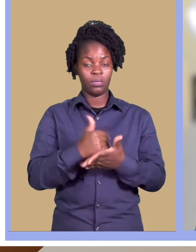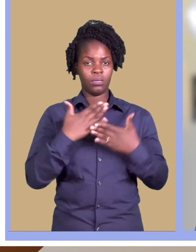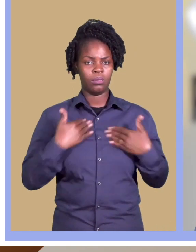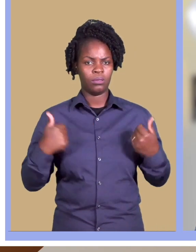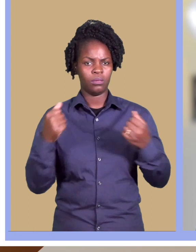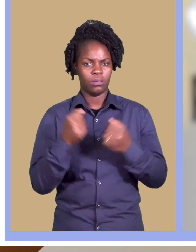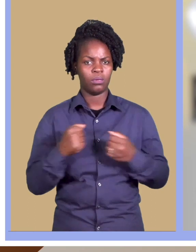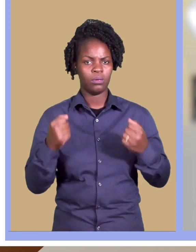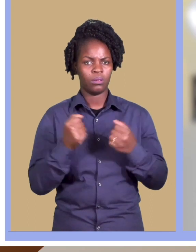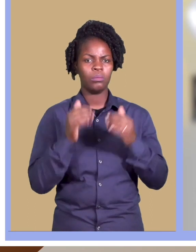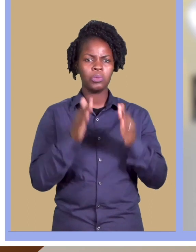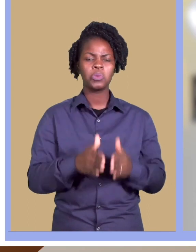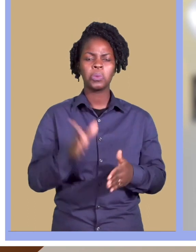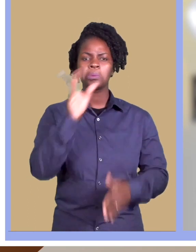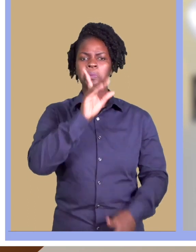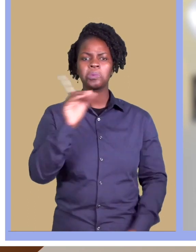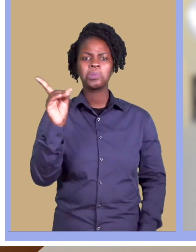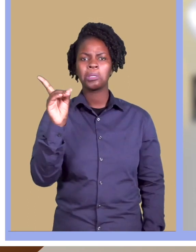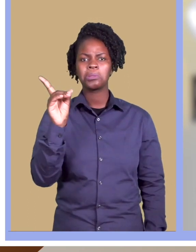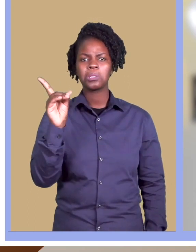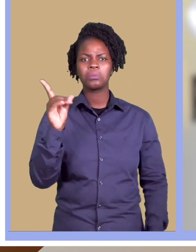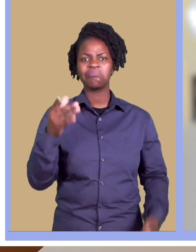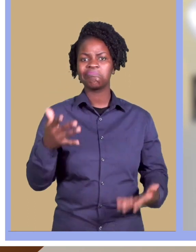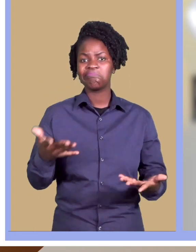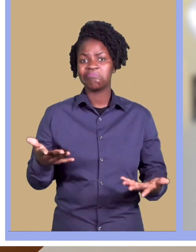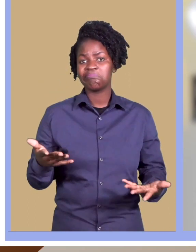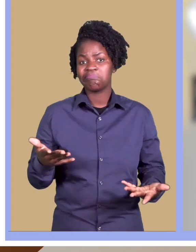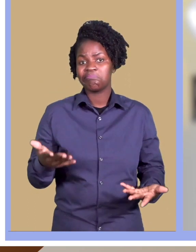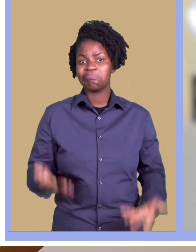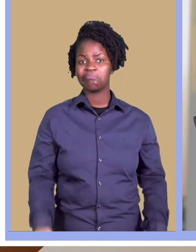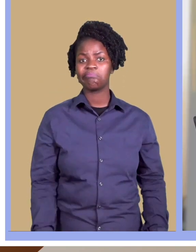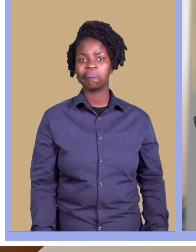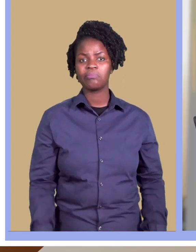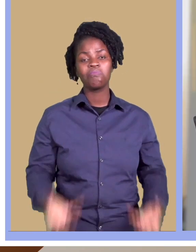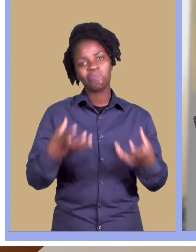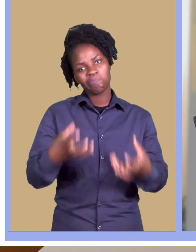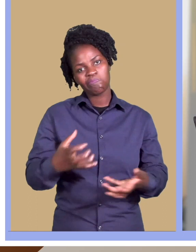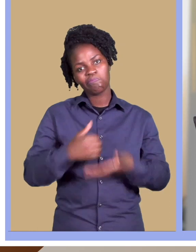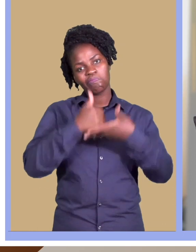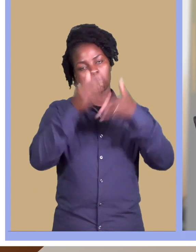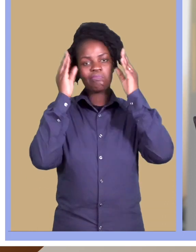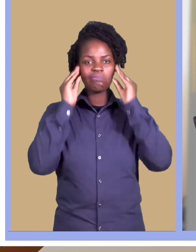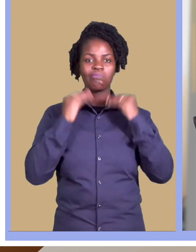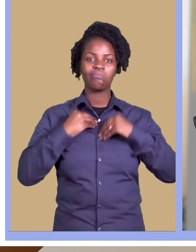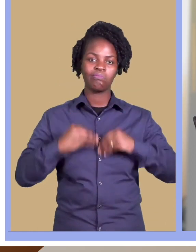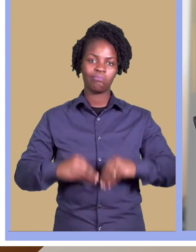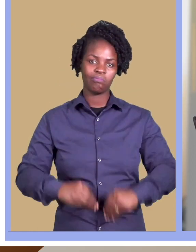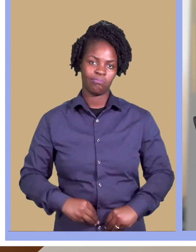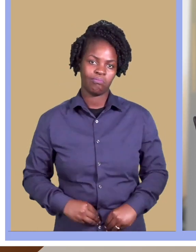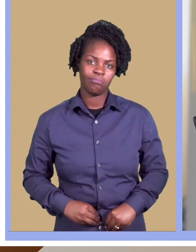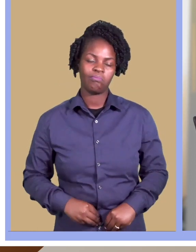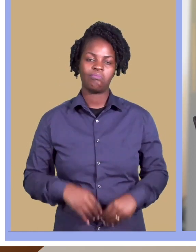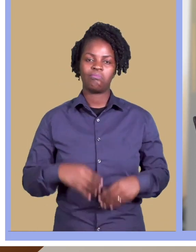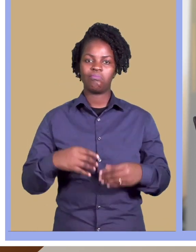não têm recebido, se calhar, a questão de apoio médico, não é? A questão, por exemplo, pode ser